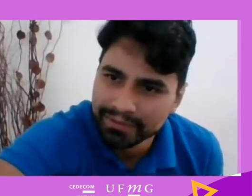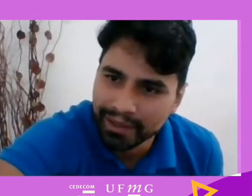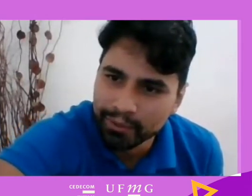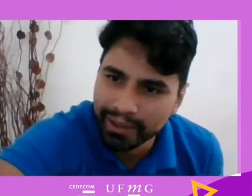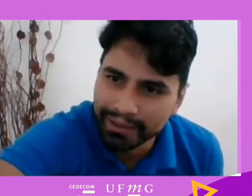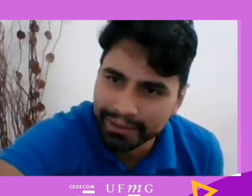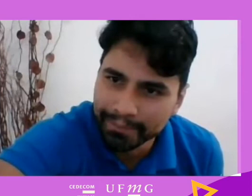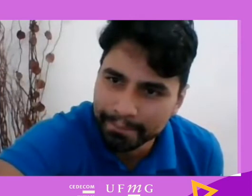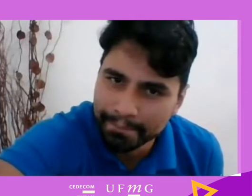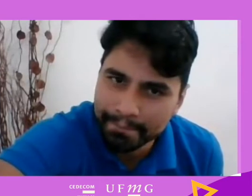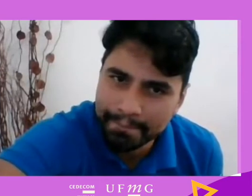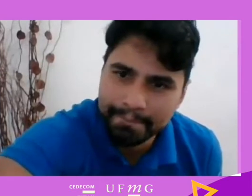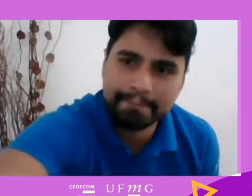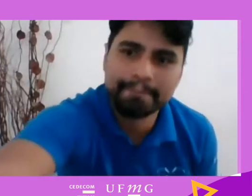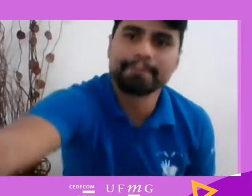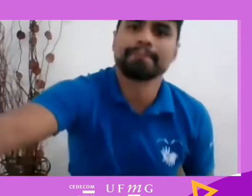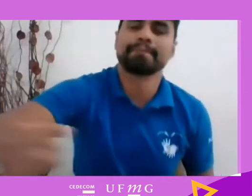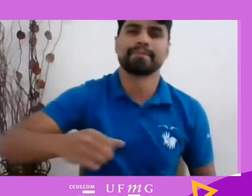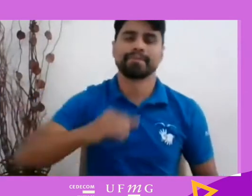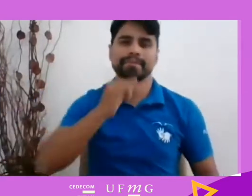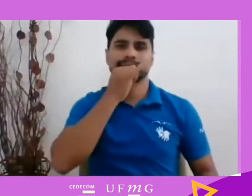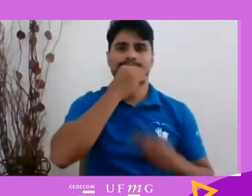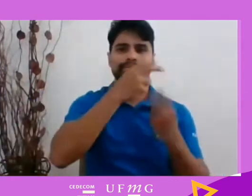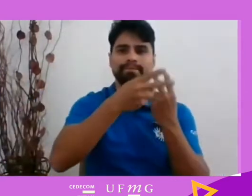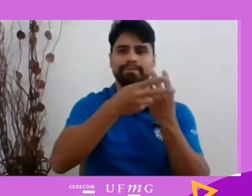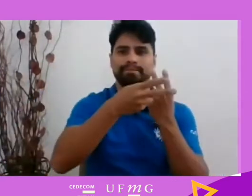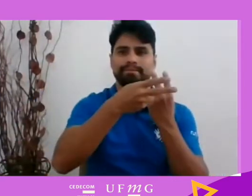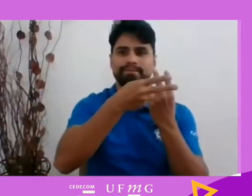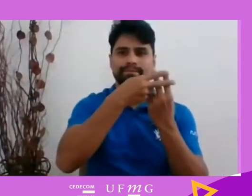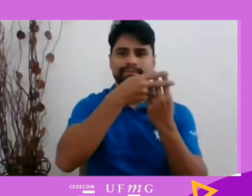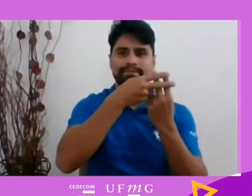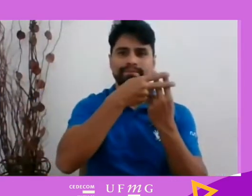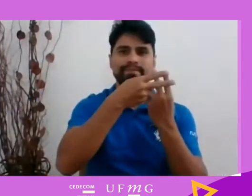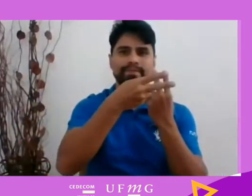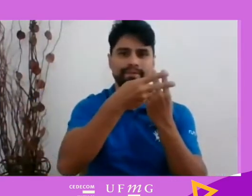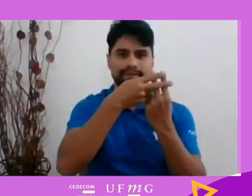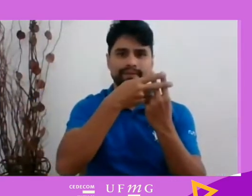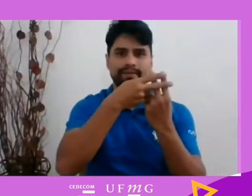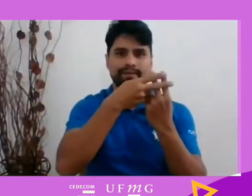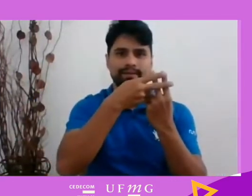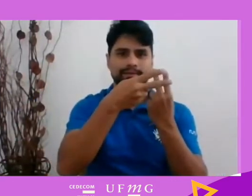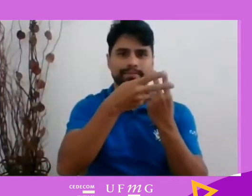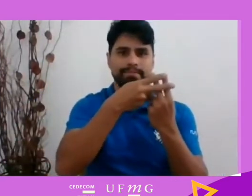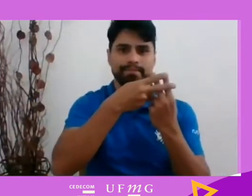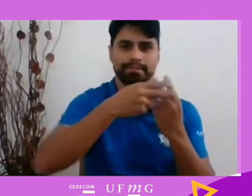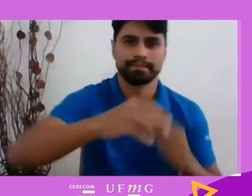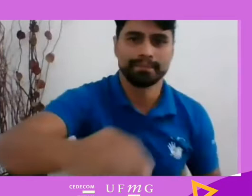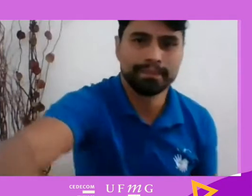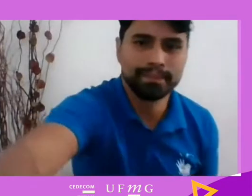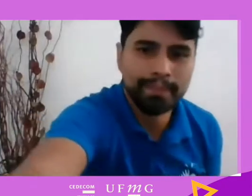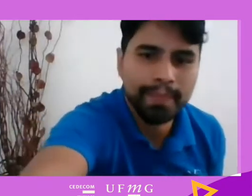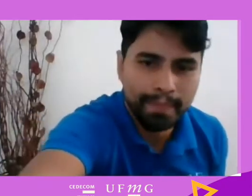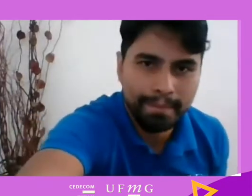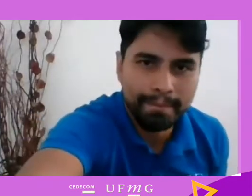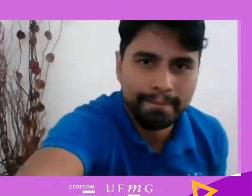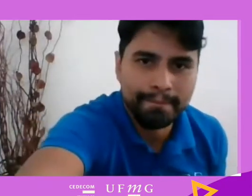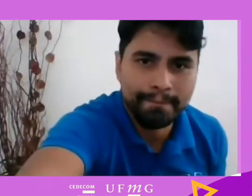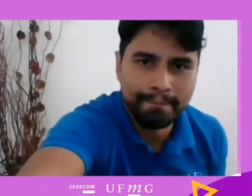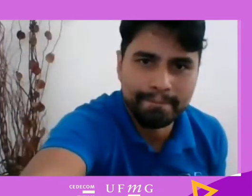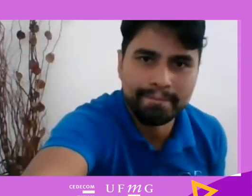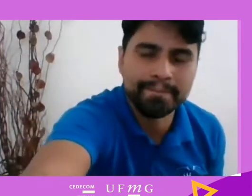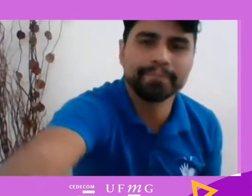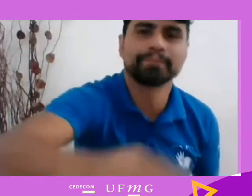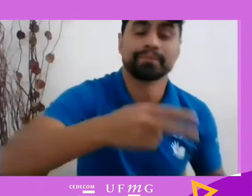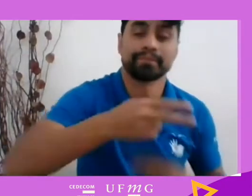que apareceram e como é que elas vêm e voltam e vão sendo, como é que os trend topics vão sendo atravessados por outras